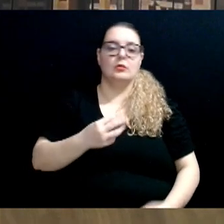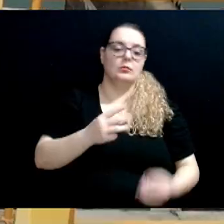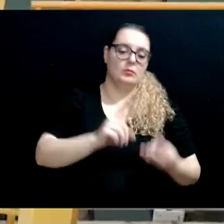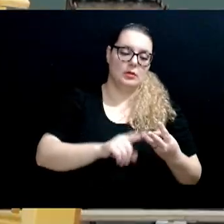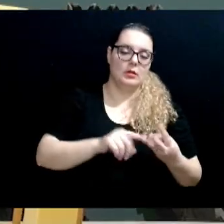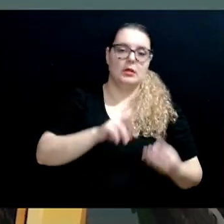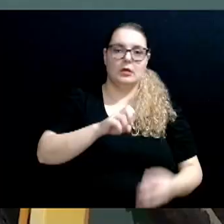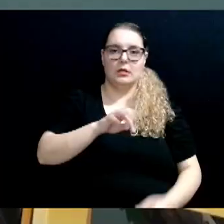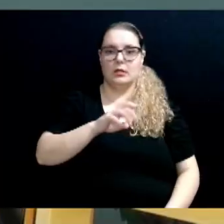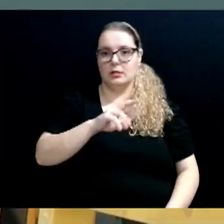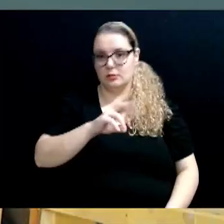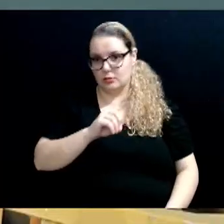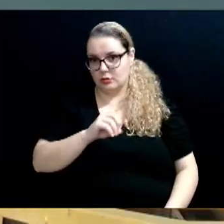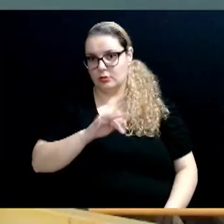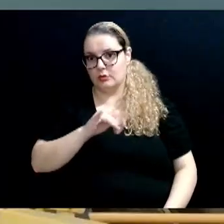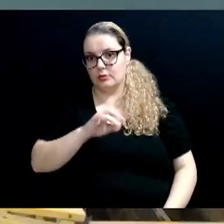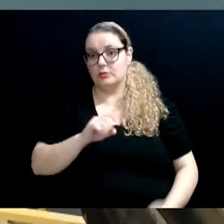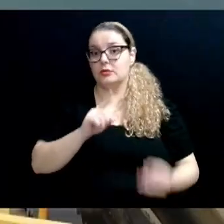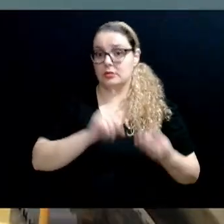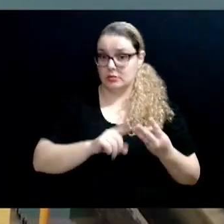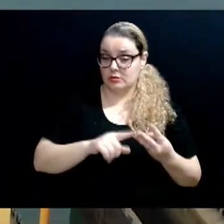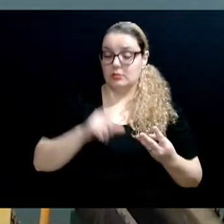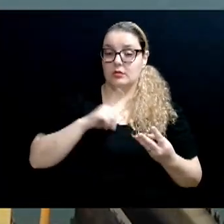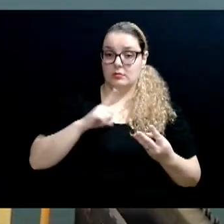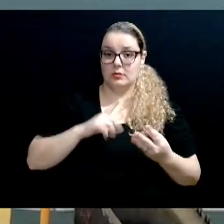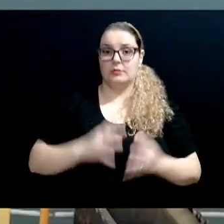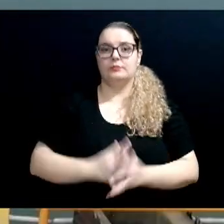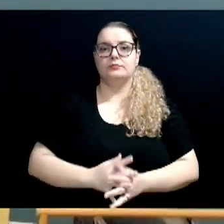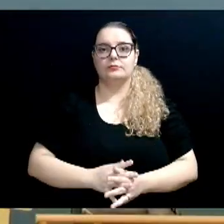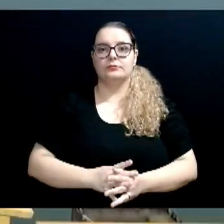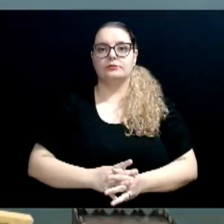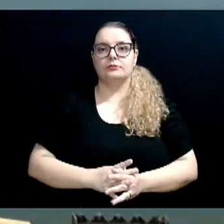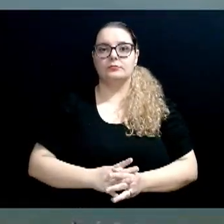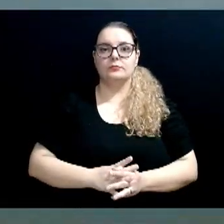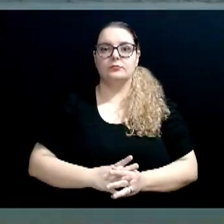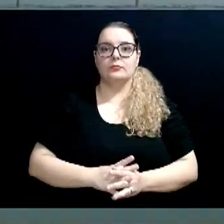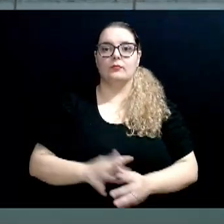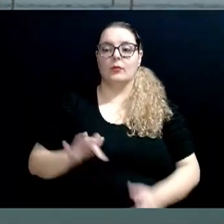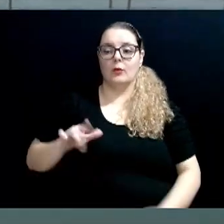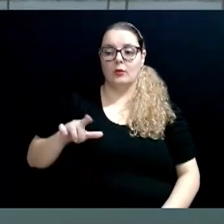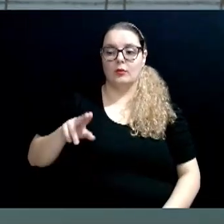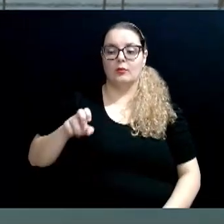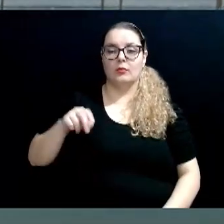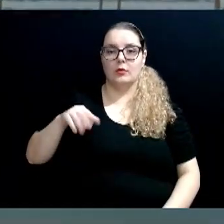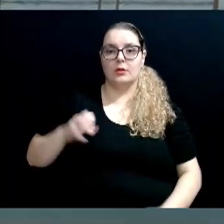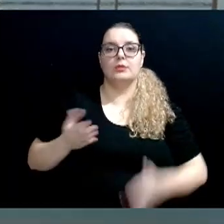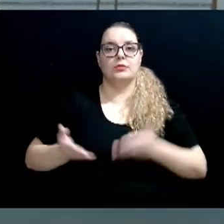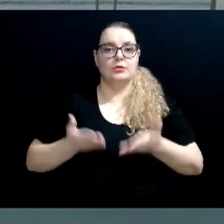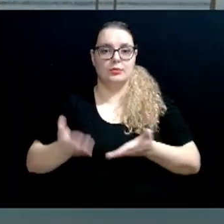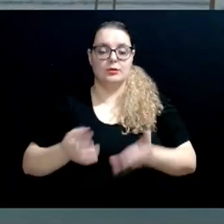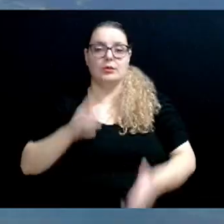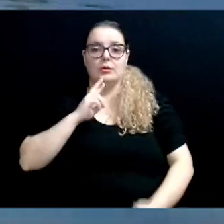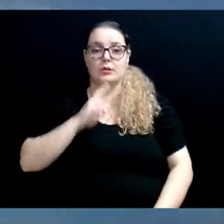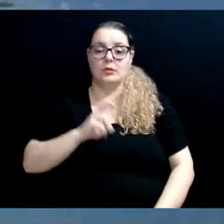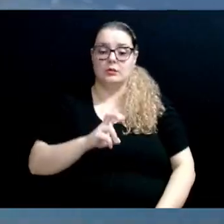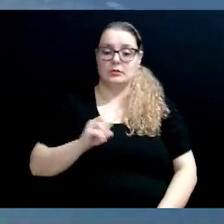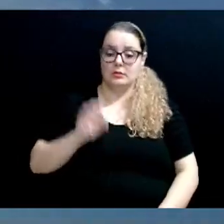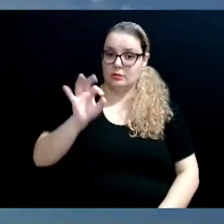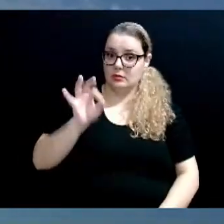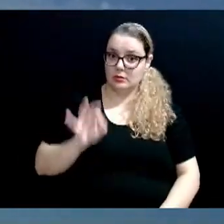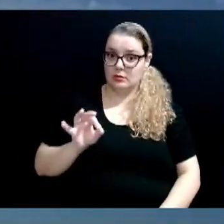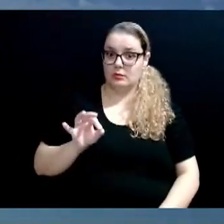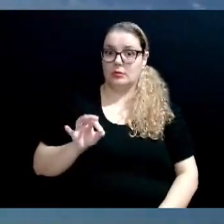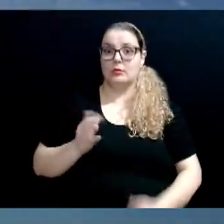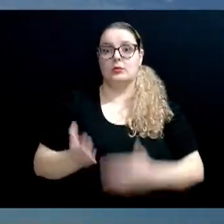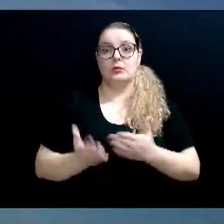ficar pronta, a gente vai ter nosso efluente tratado já, vai corresponder a 50% desse efluente tratado total, em